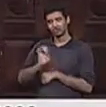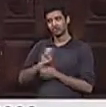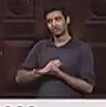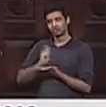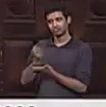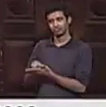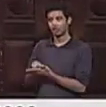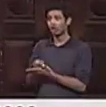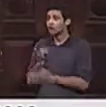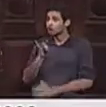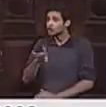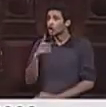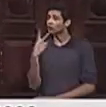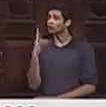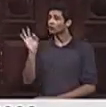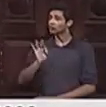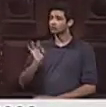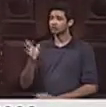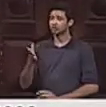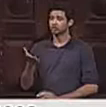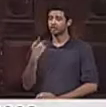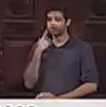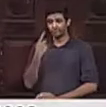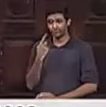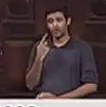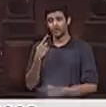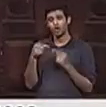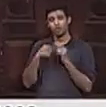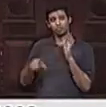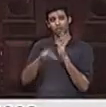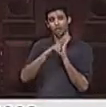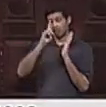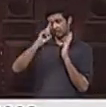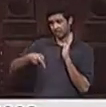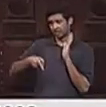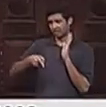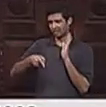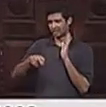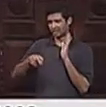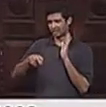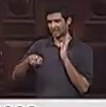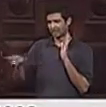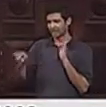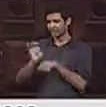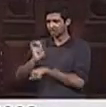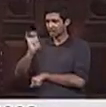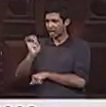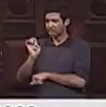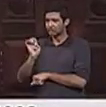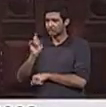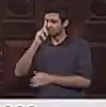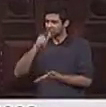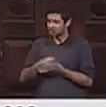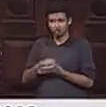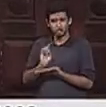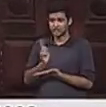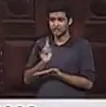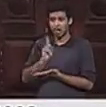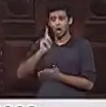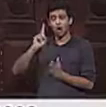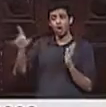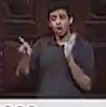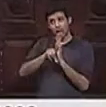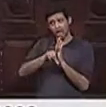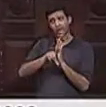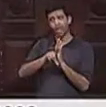Estadual. 2%. Isto é mandamento constitucional. Isto não está a critério do Estado, do governante de plantão, do